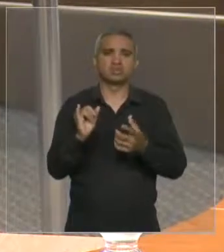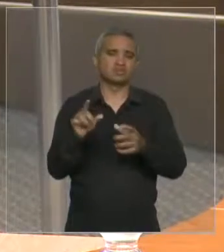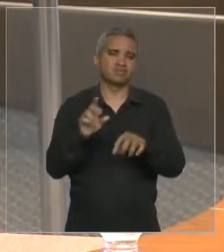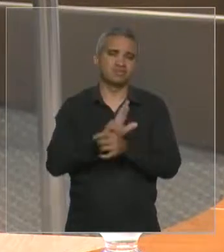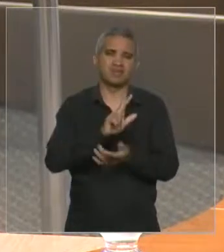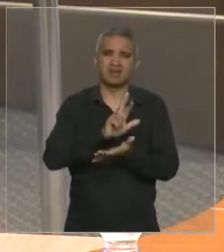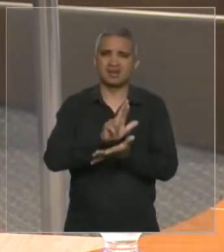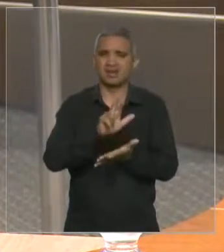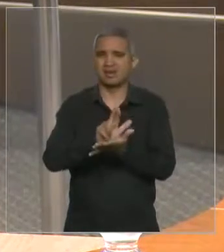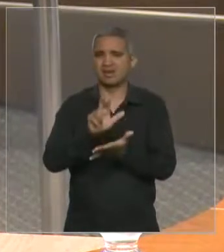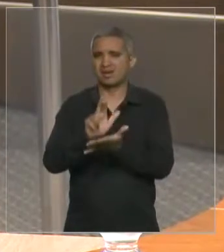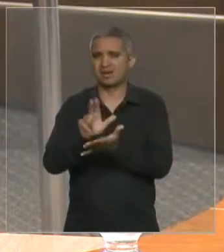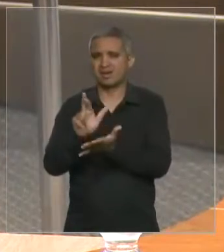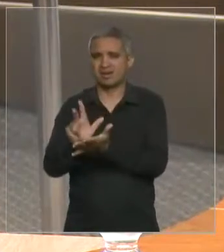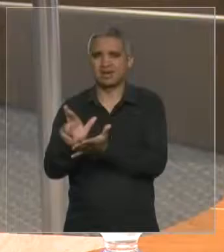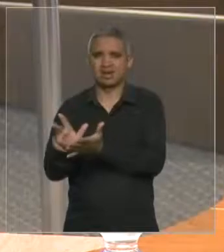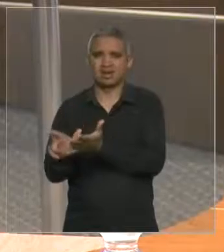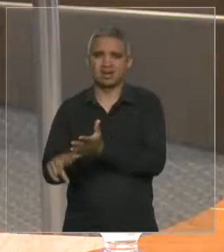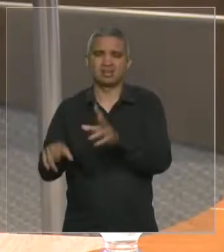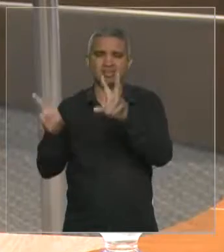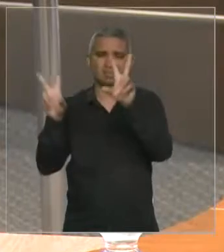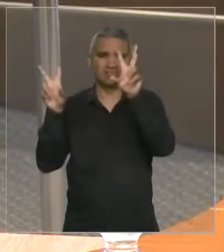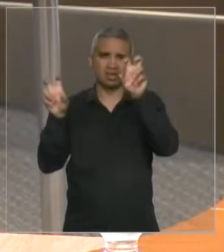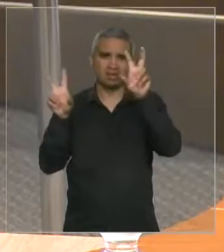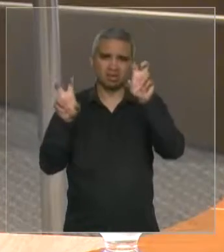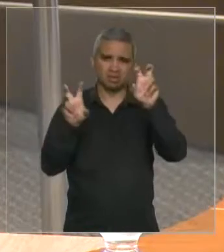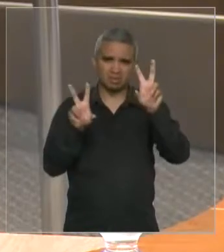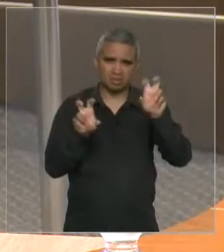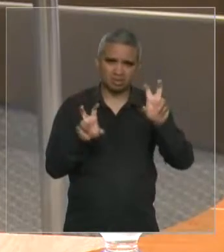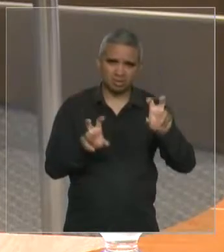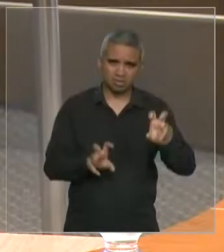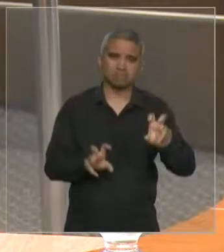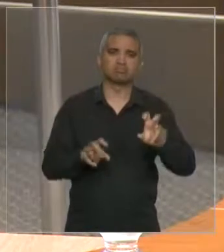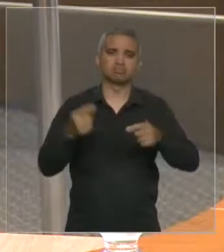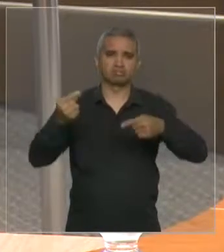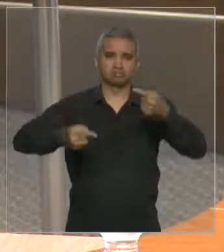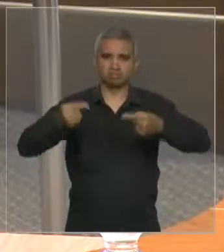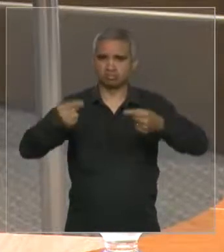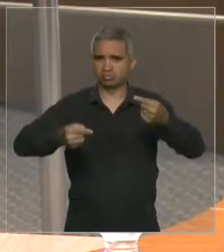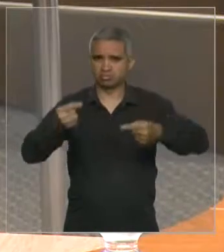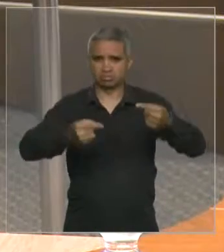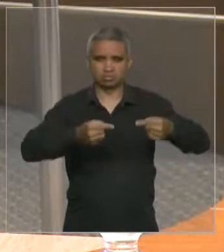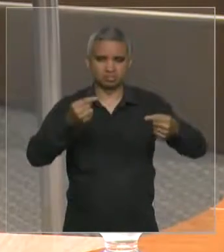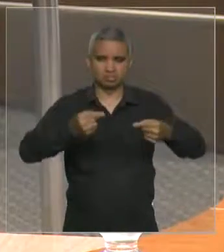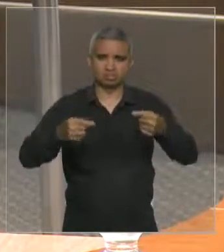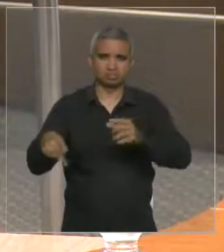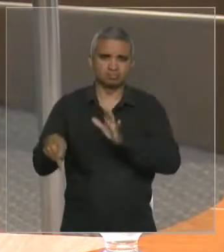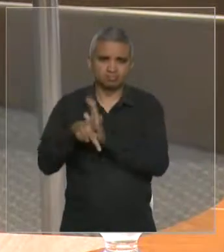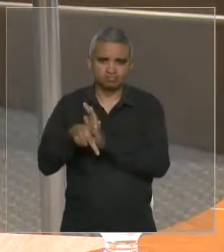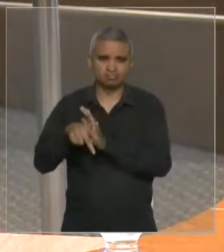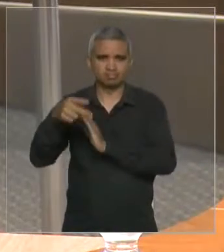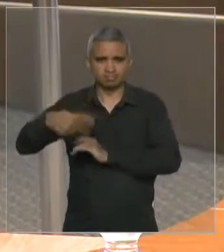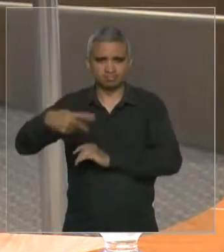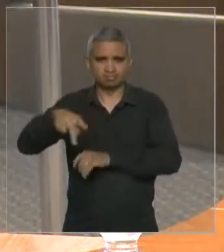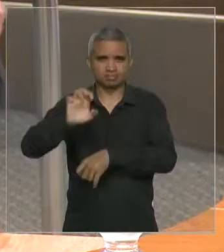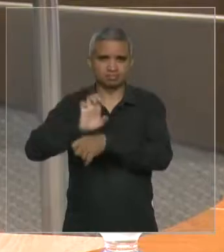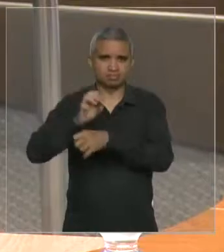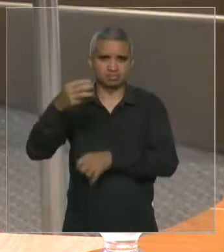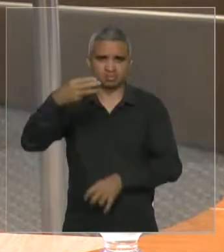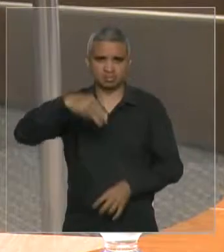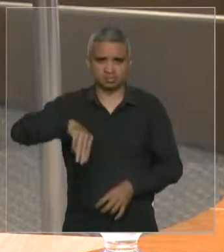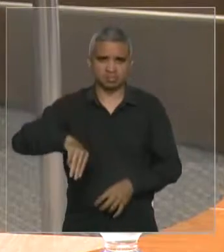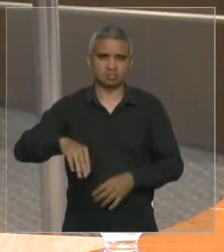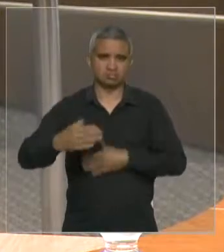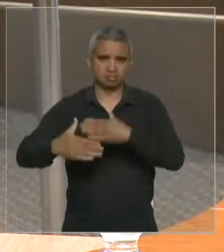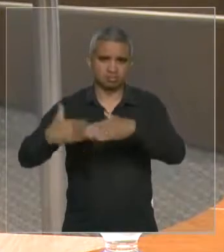mineral, várias atividades econômicas que são típicas do nosso Estado do Maranhão, são desenvolvidas